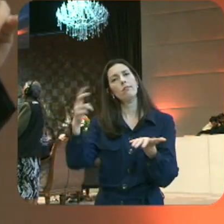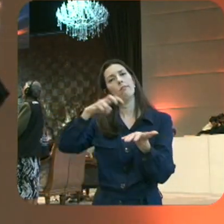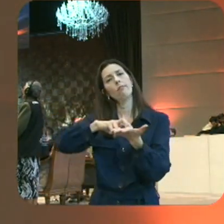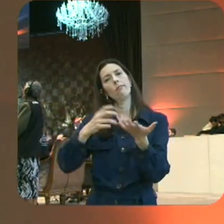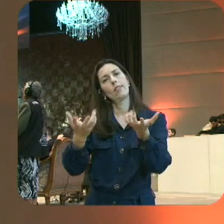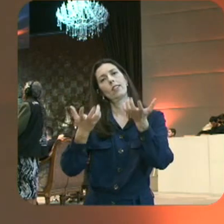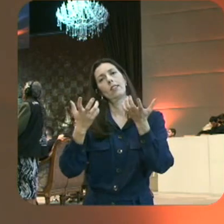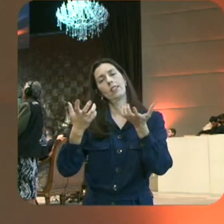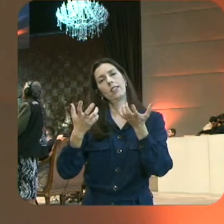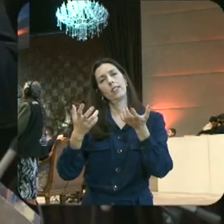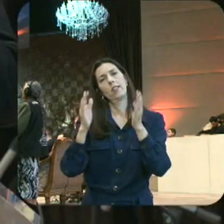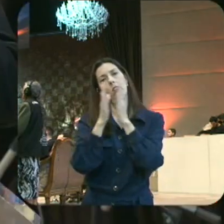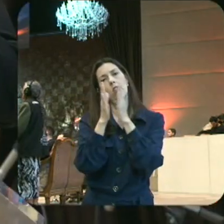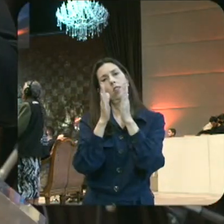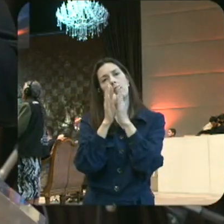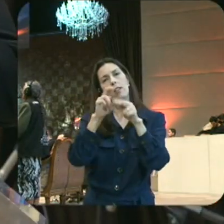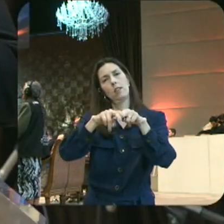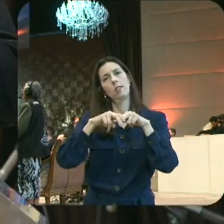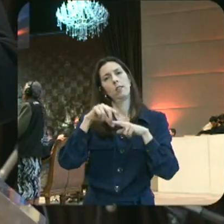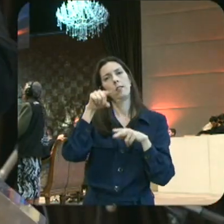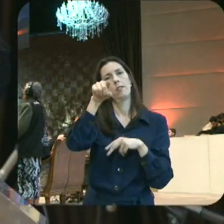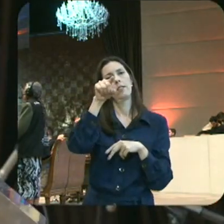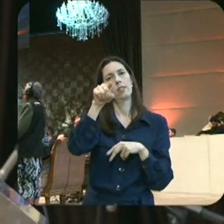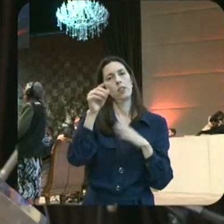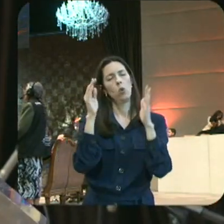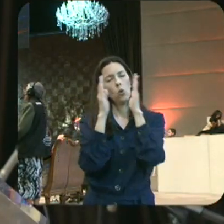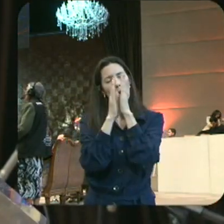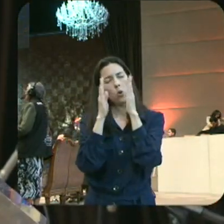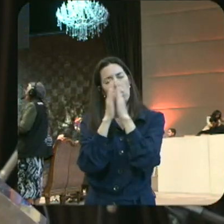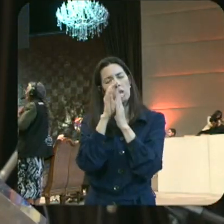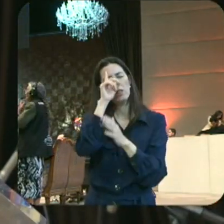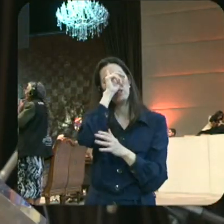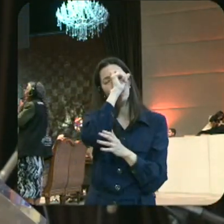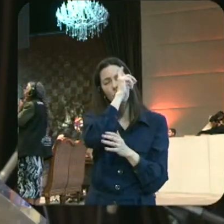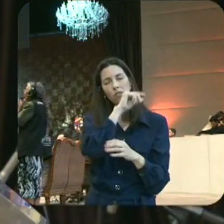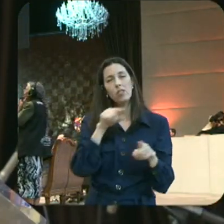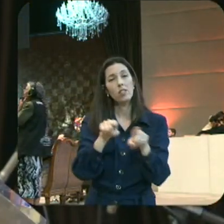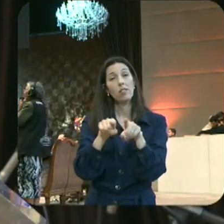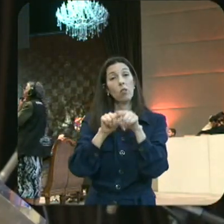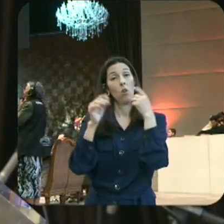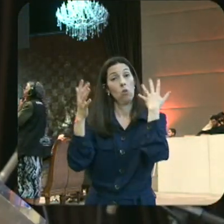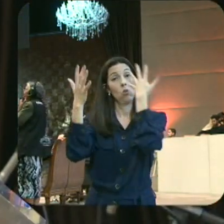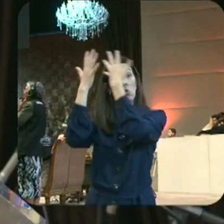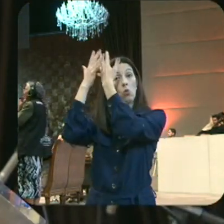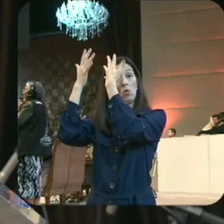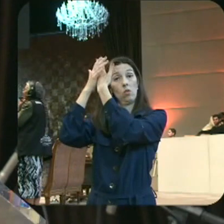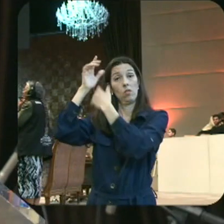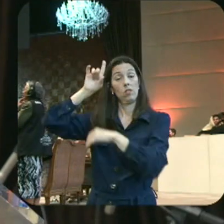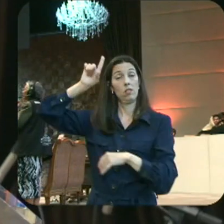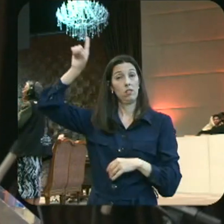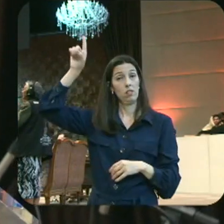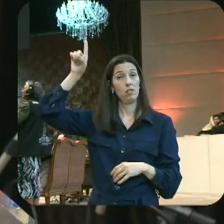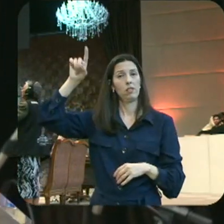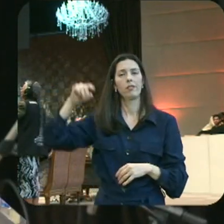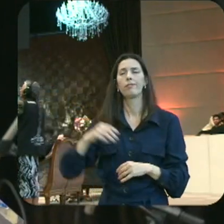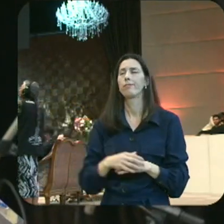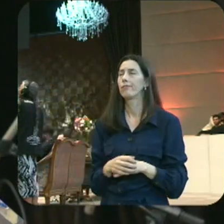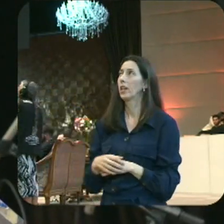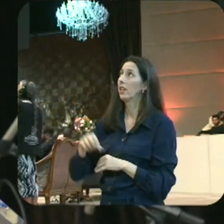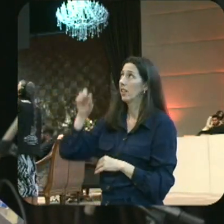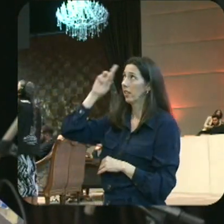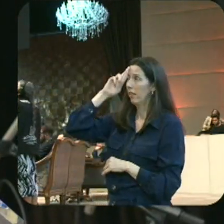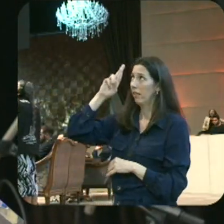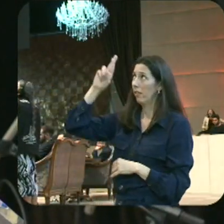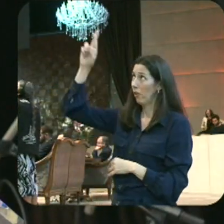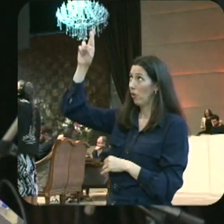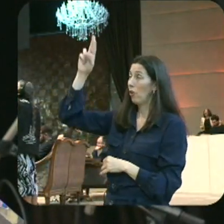uma oração difícil de fazer, uma oração de confissão. Senhor, tem áreas da minha vida em que o Senhor